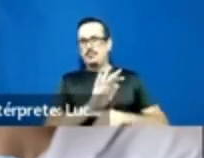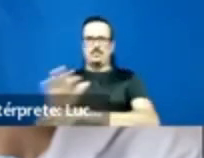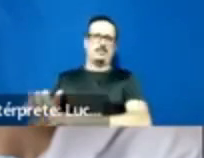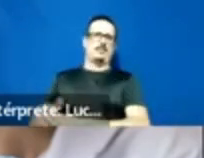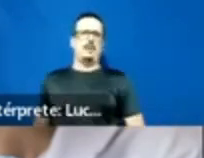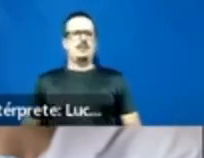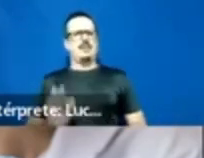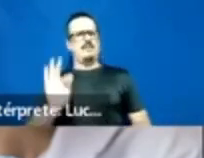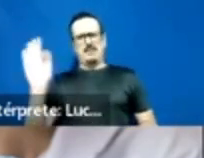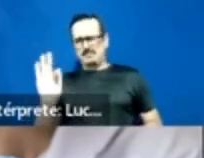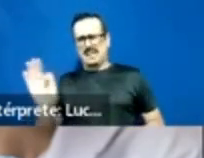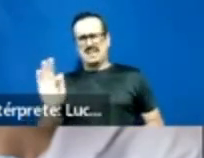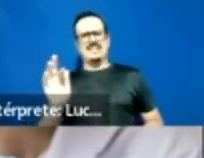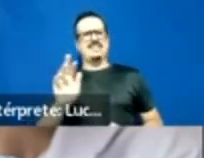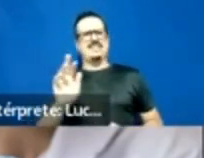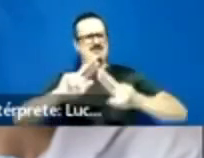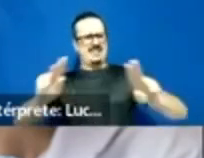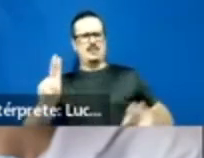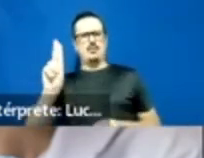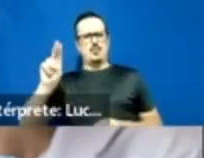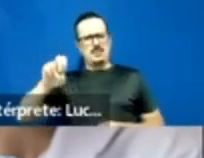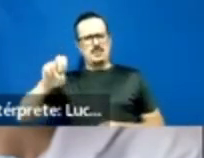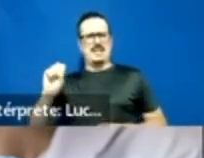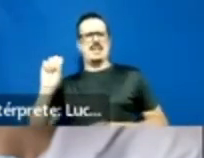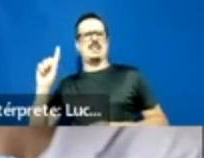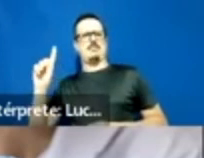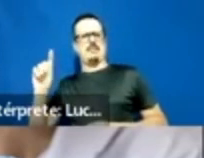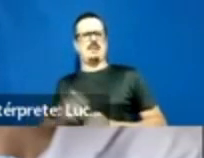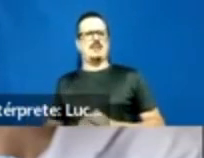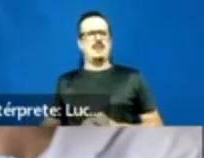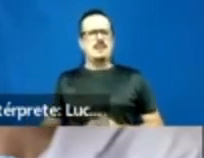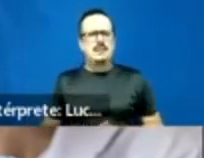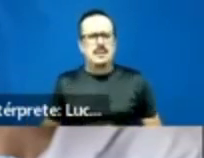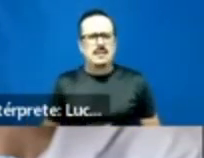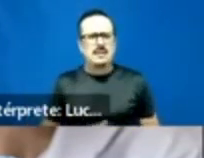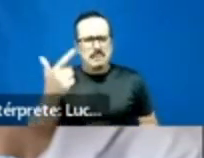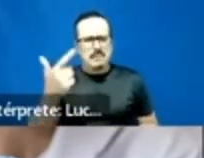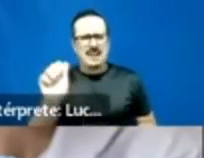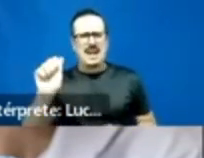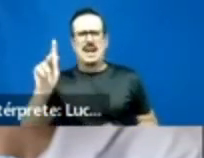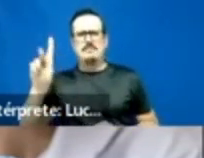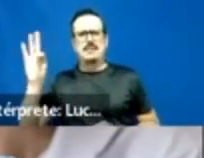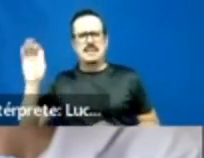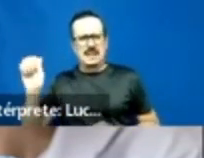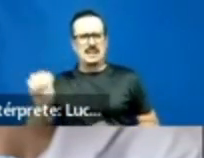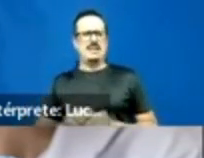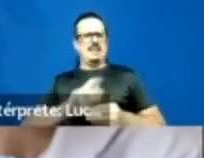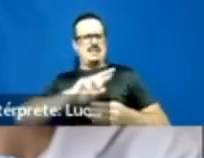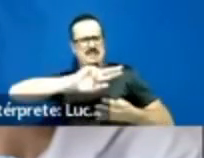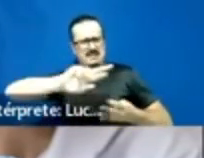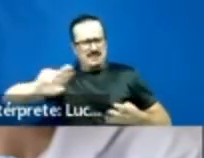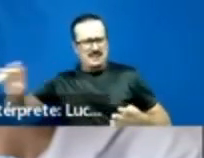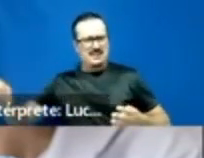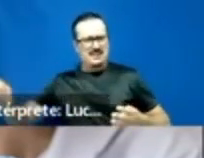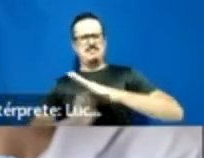a APTA, que é a Agência Paulista de Tecnologia, e eles fizeram um estudo tanto com as vacas da